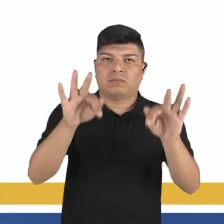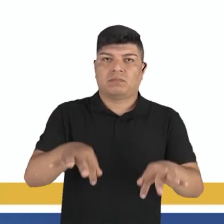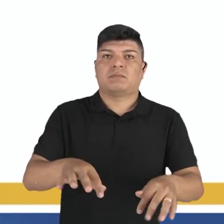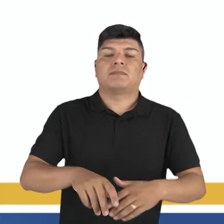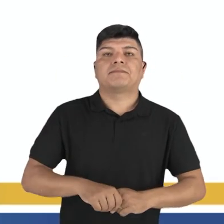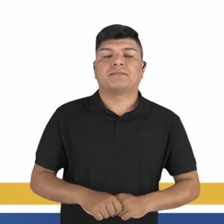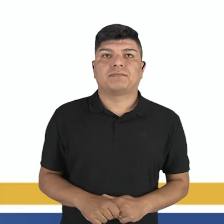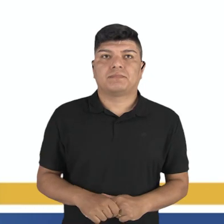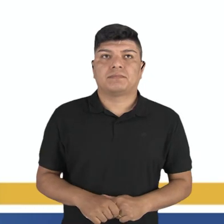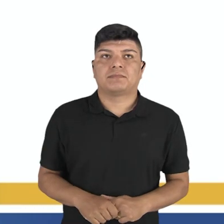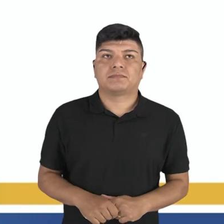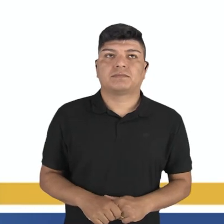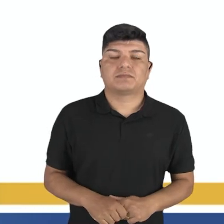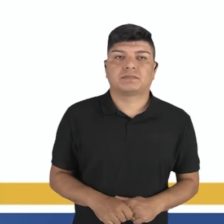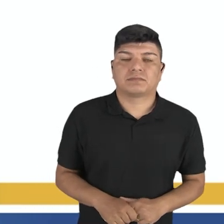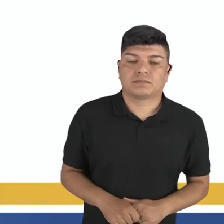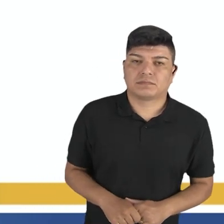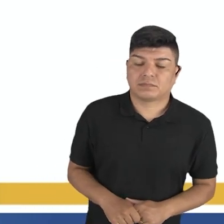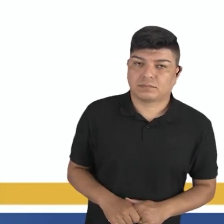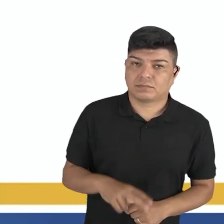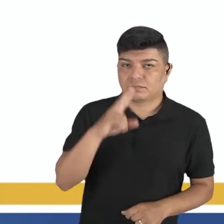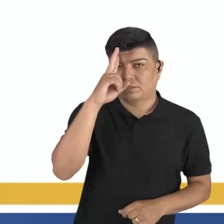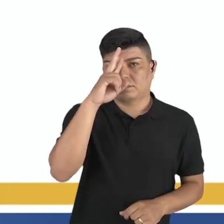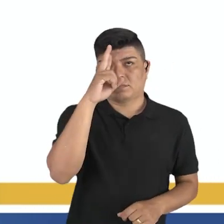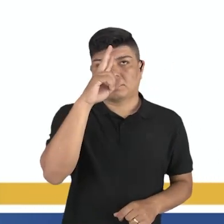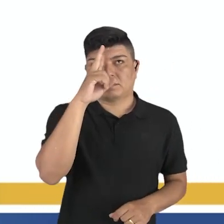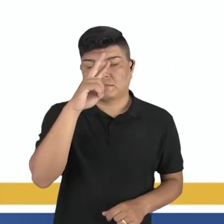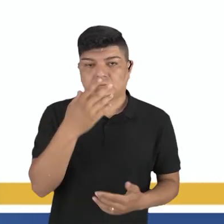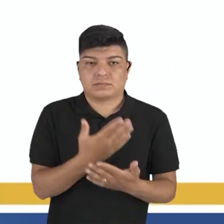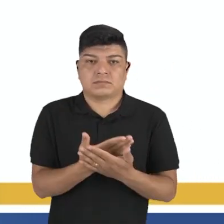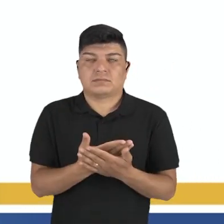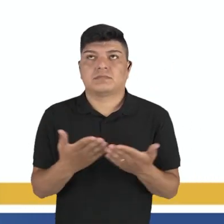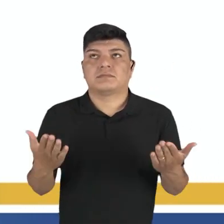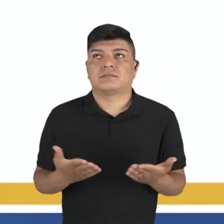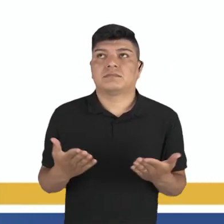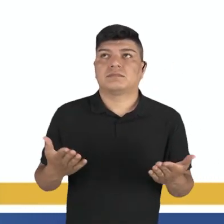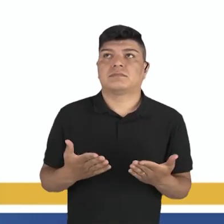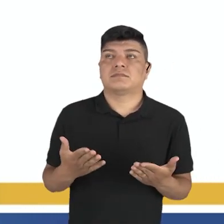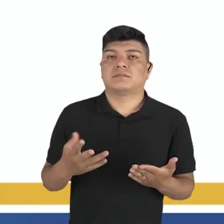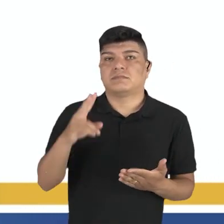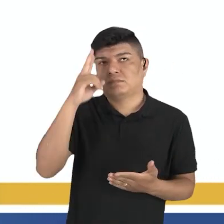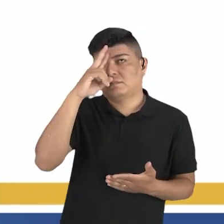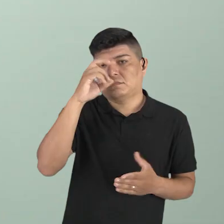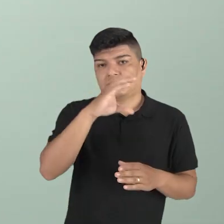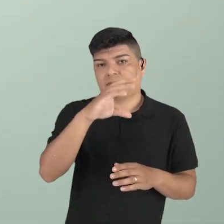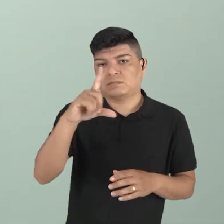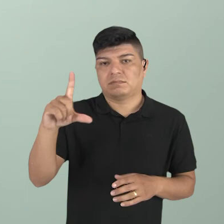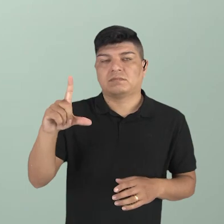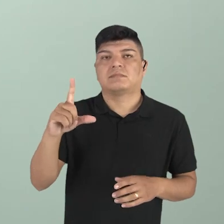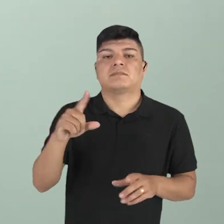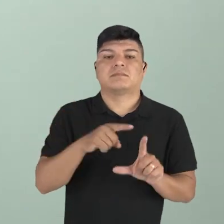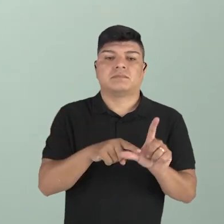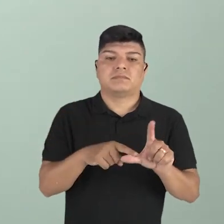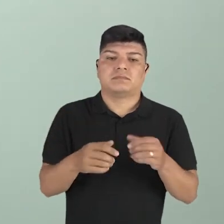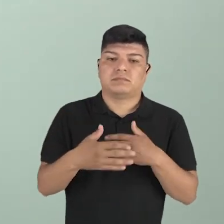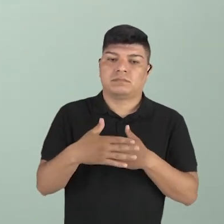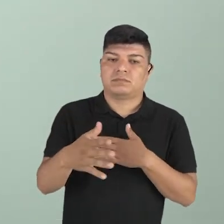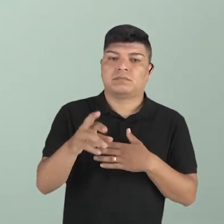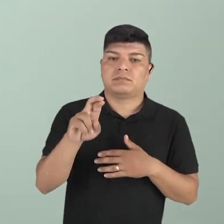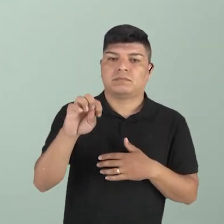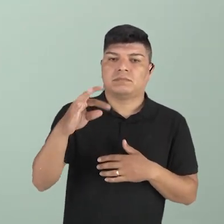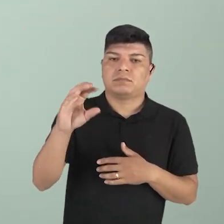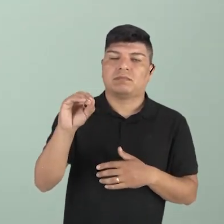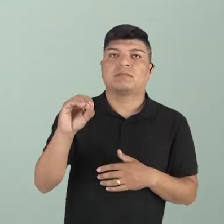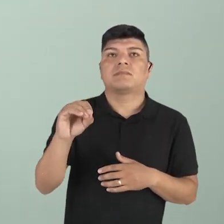ângulo. Bom, então lembre-se, na aula de hoje nós relembramos a classificação de um ângulo a partir do ângulo